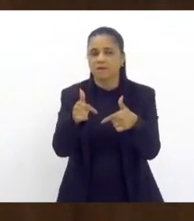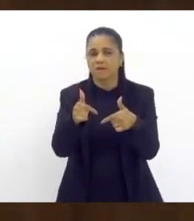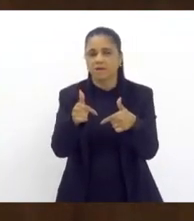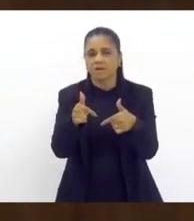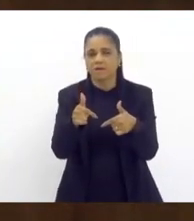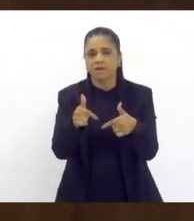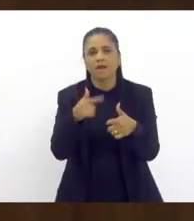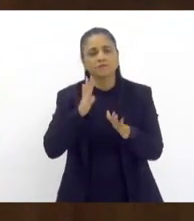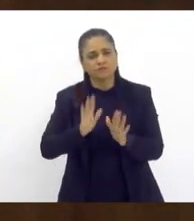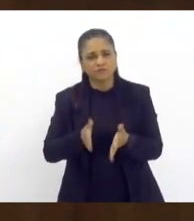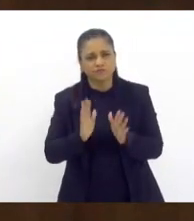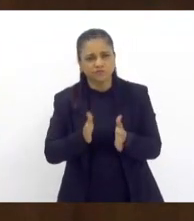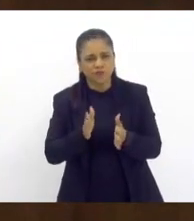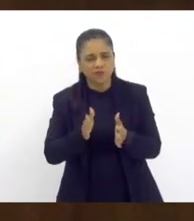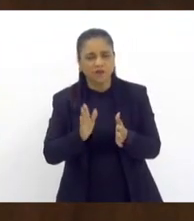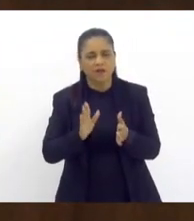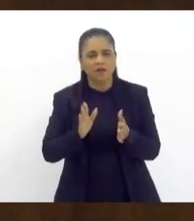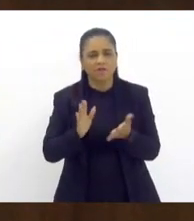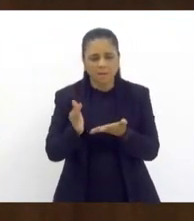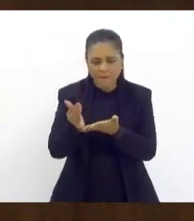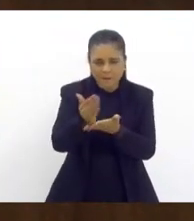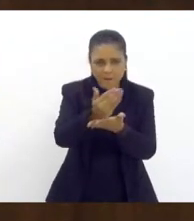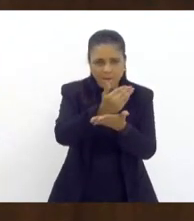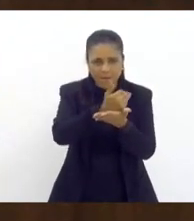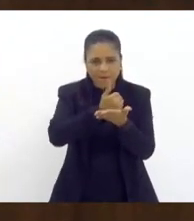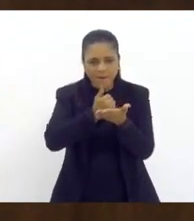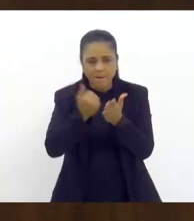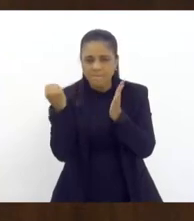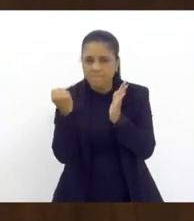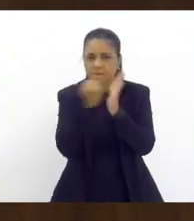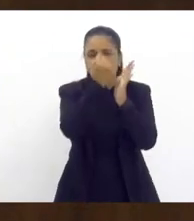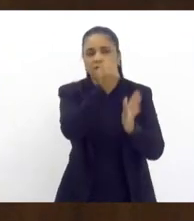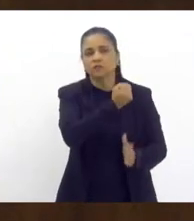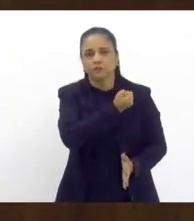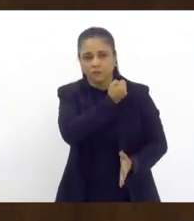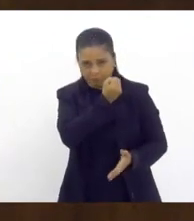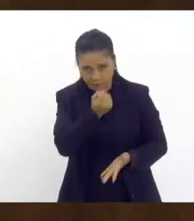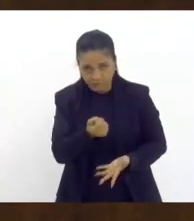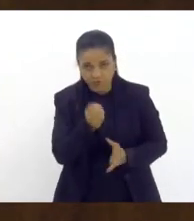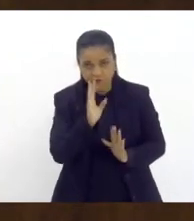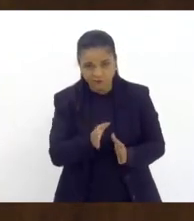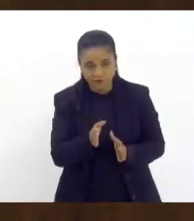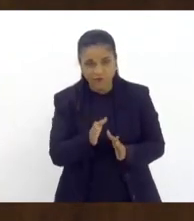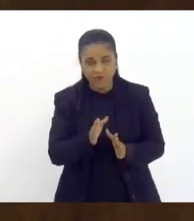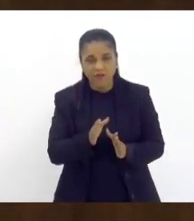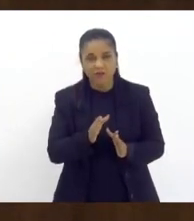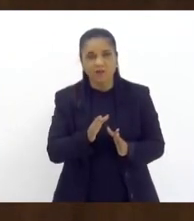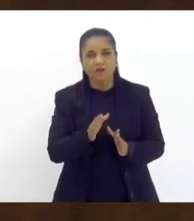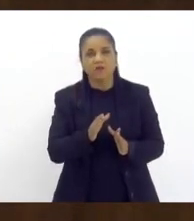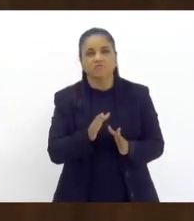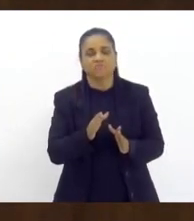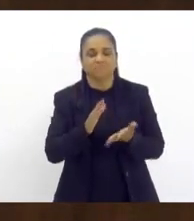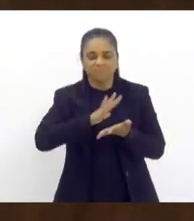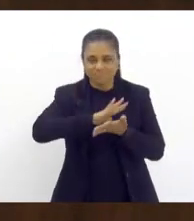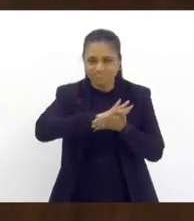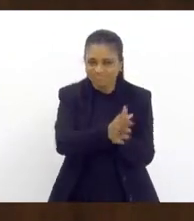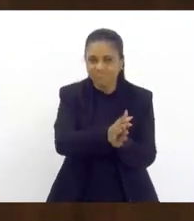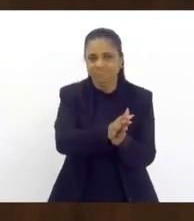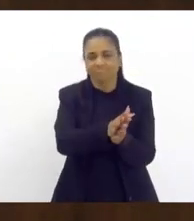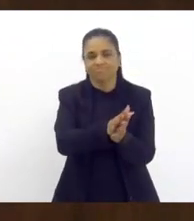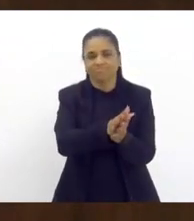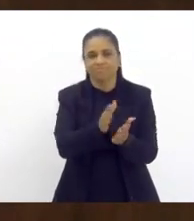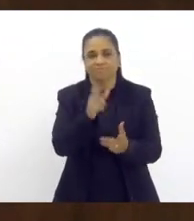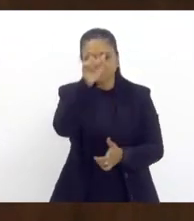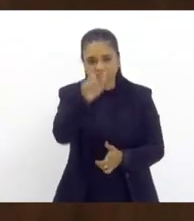haja vista a gente já ter dados e marcadores indicando essa marcante discriminação